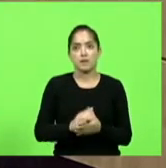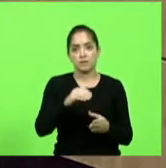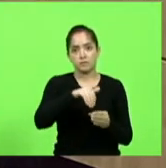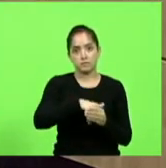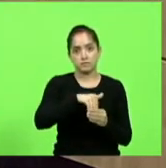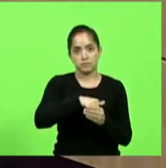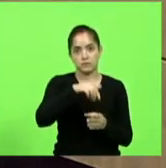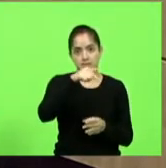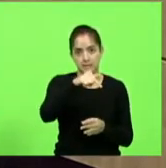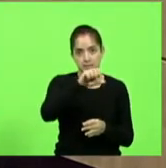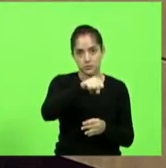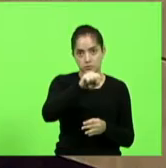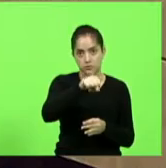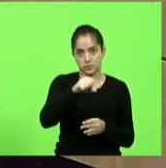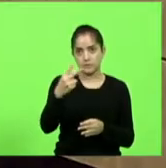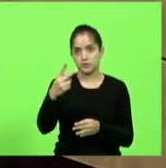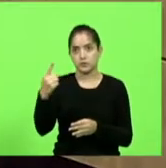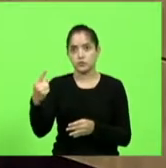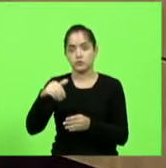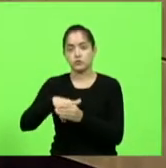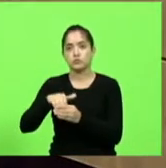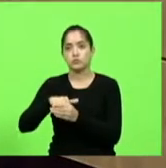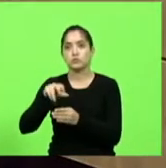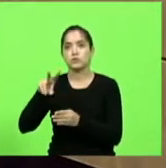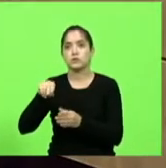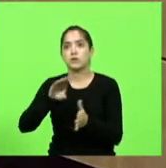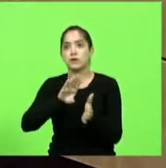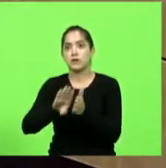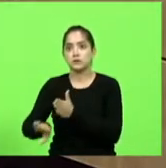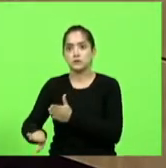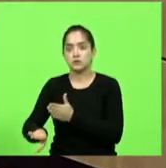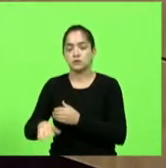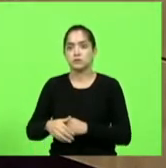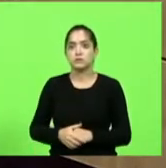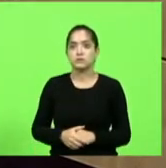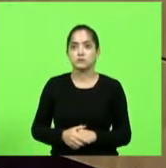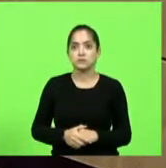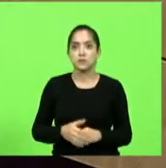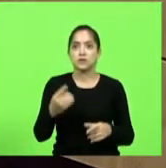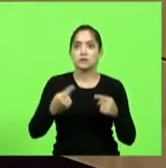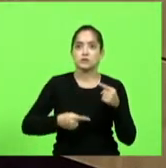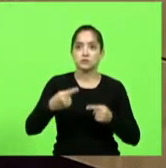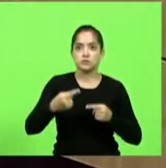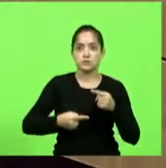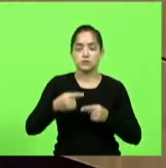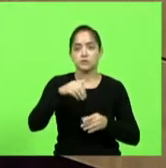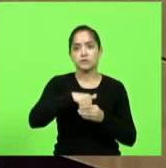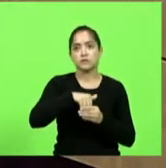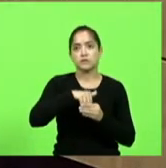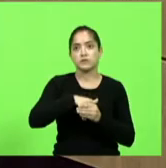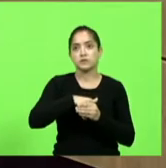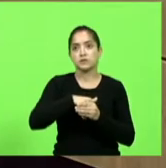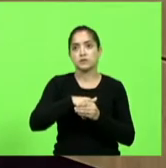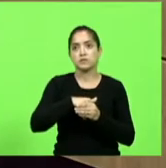7 votos sim, 21 votos não, rejeitado o requerimento. Discussão e votação em turno único da mensagem de